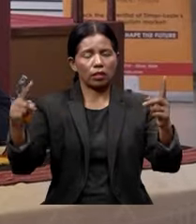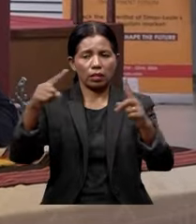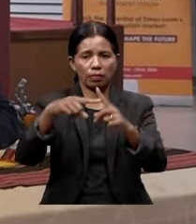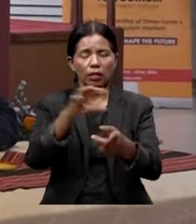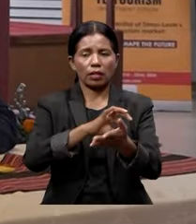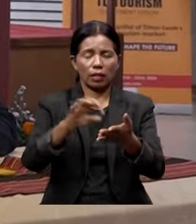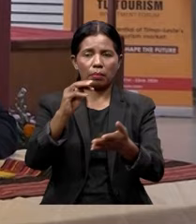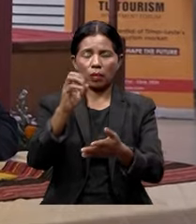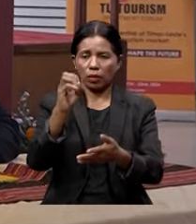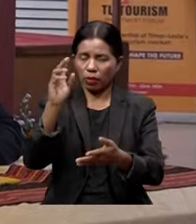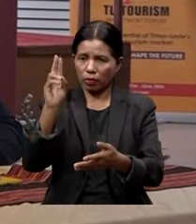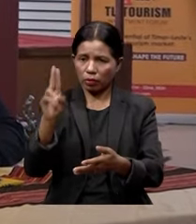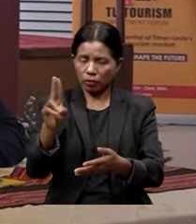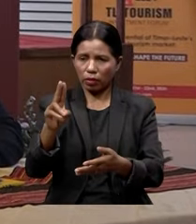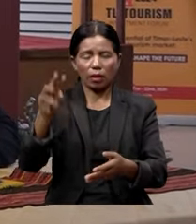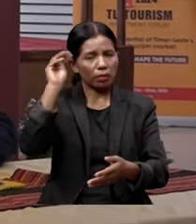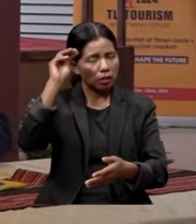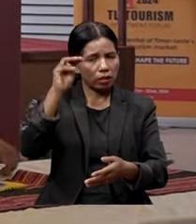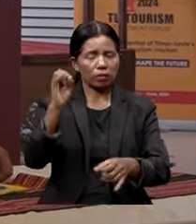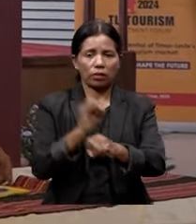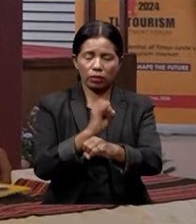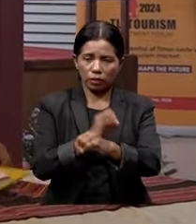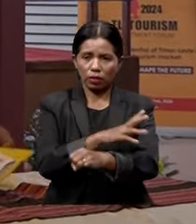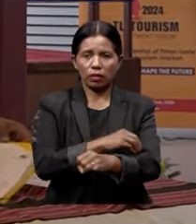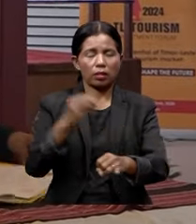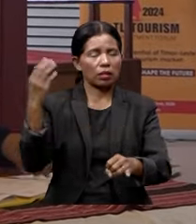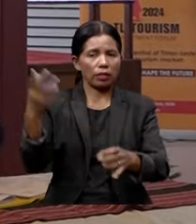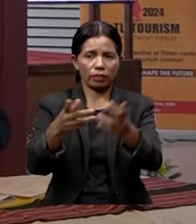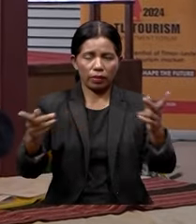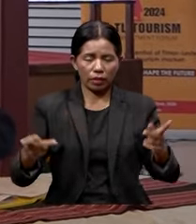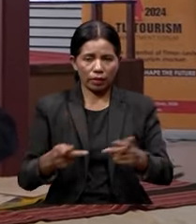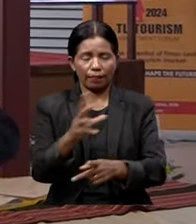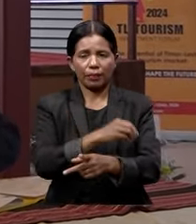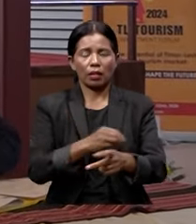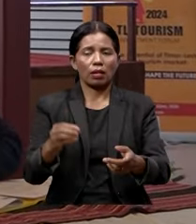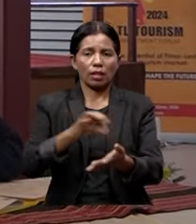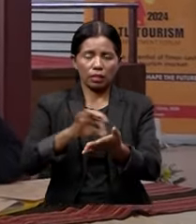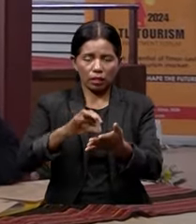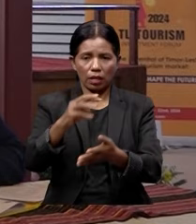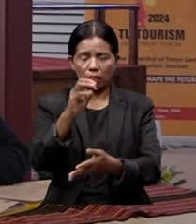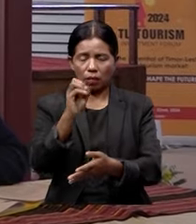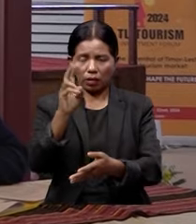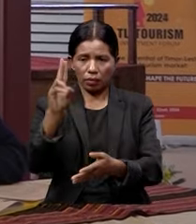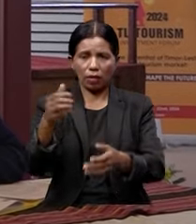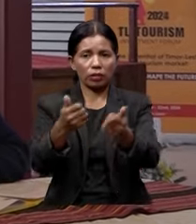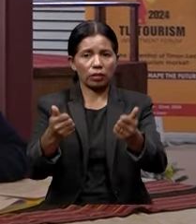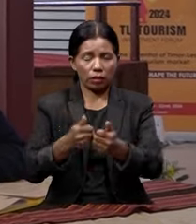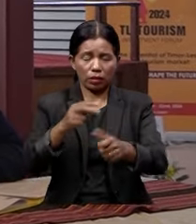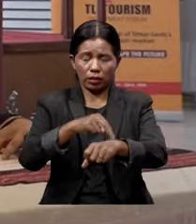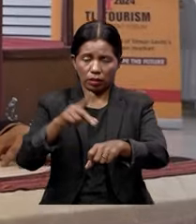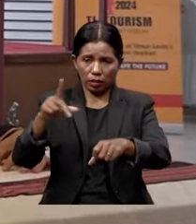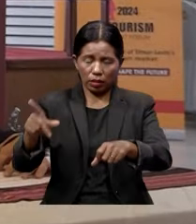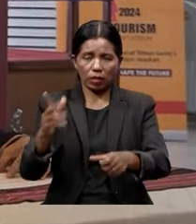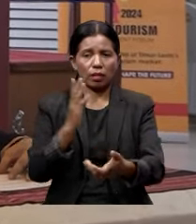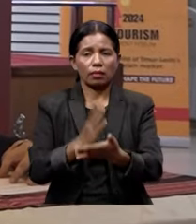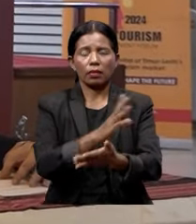entendimento entre ministro comércio e indústria e a área automotive, não mostra nota entendimento entre a autoridade nacional designada combate